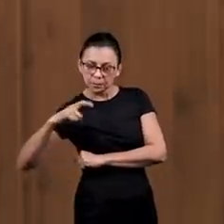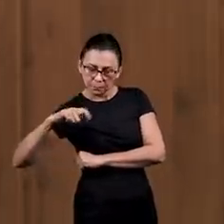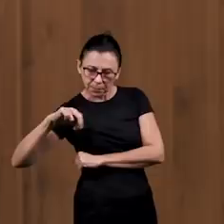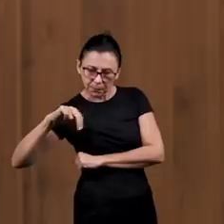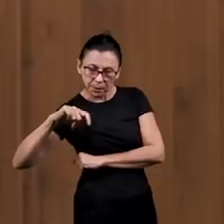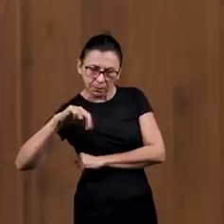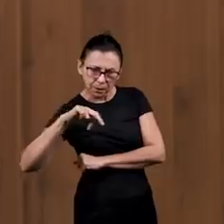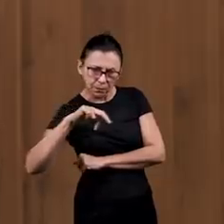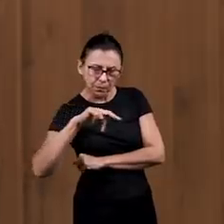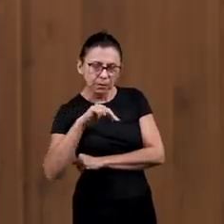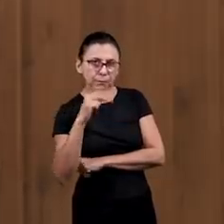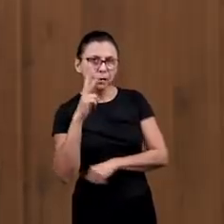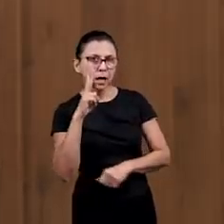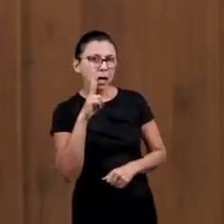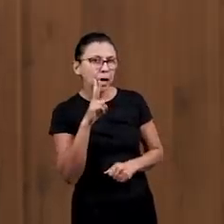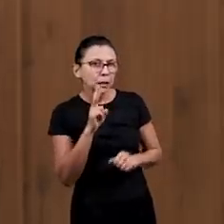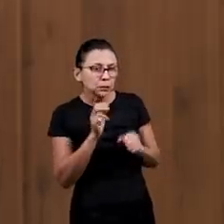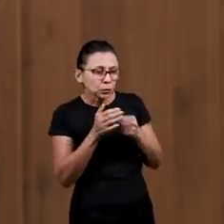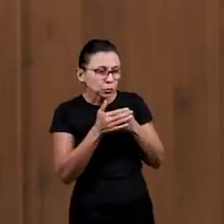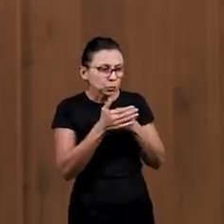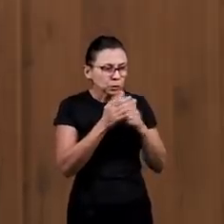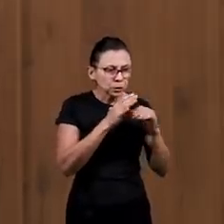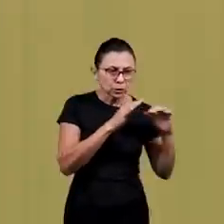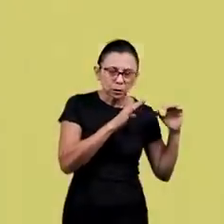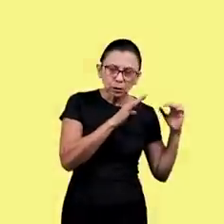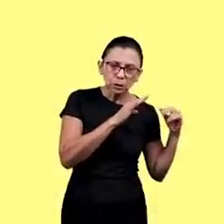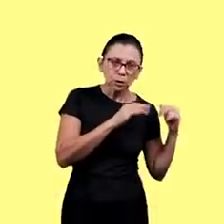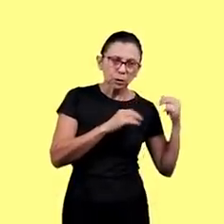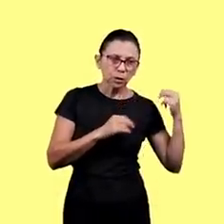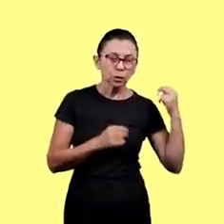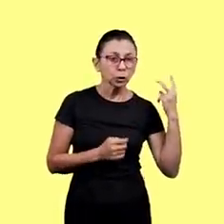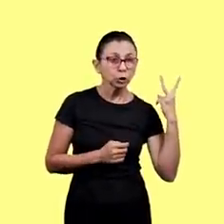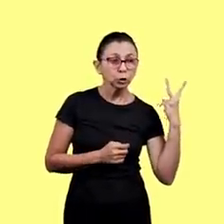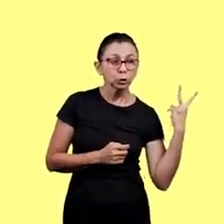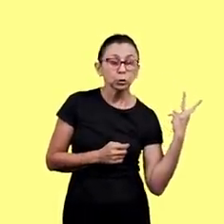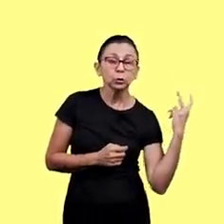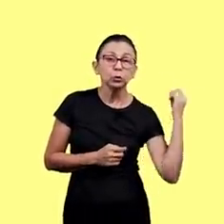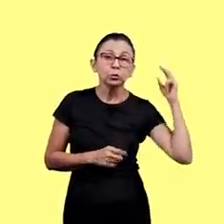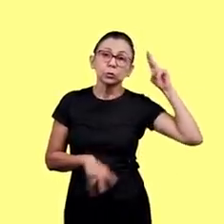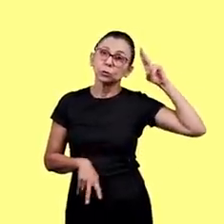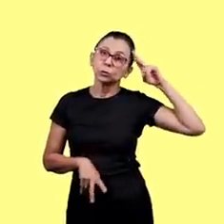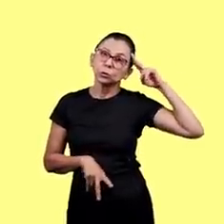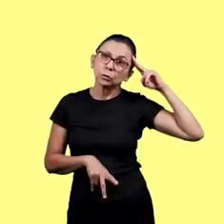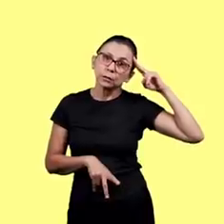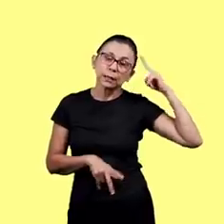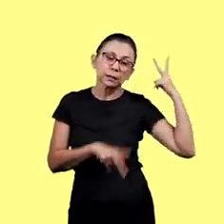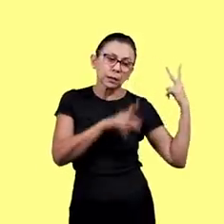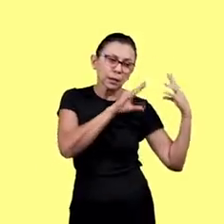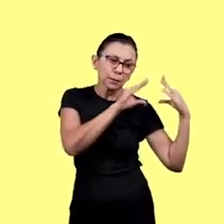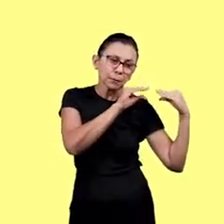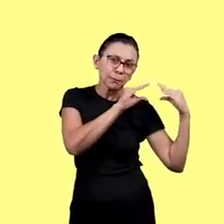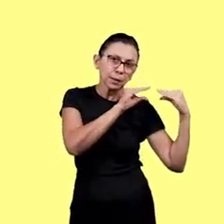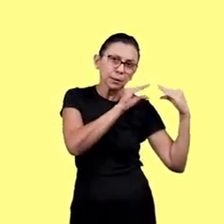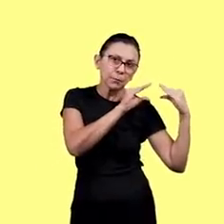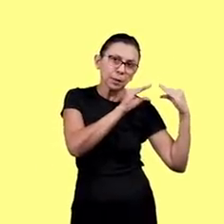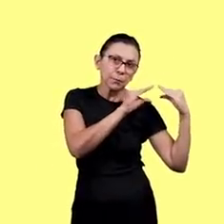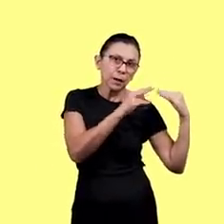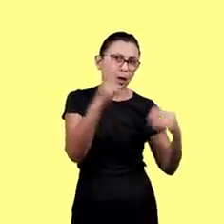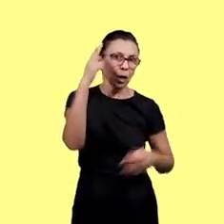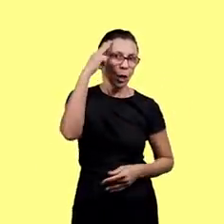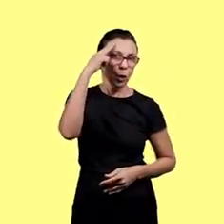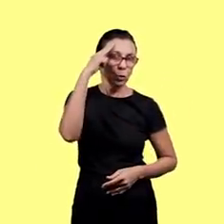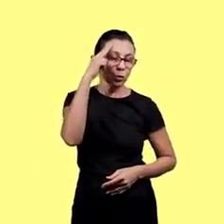conversa entre dois homens daquele exército. Um estava contando o sonho que tinha tido ao outro. E o sonho era o